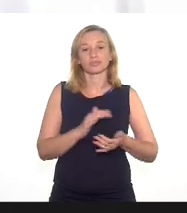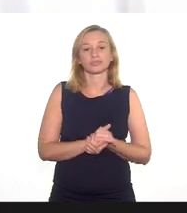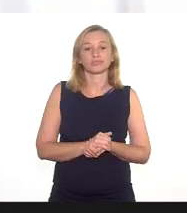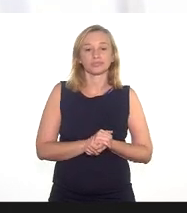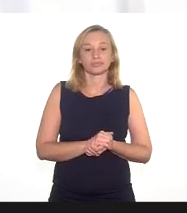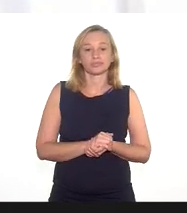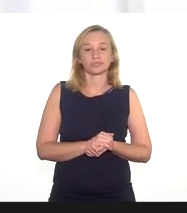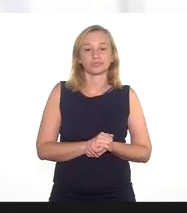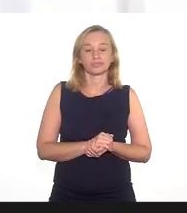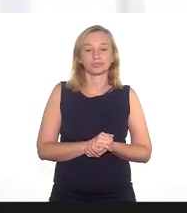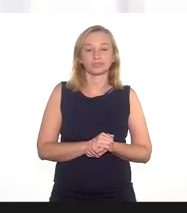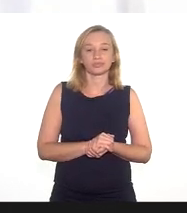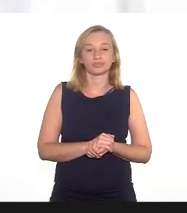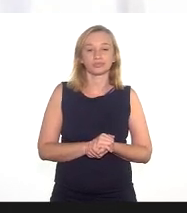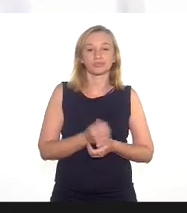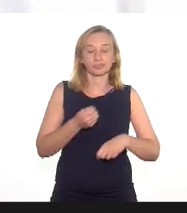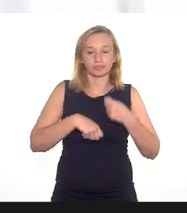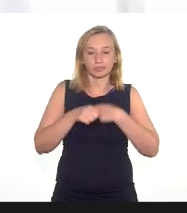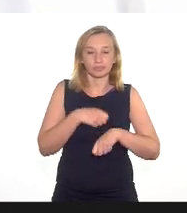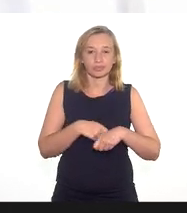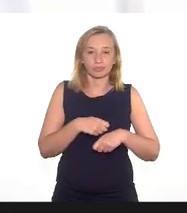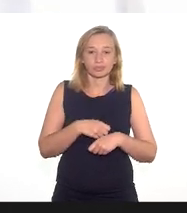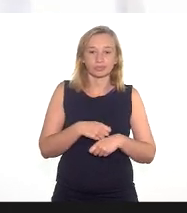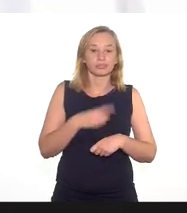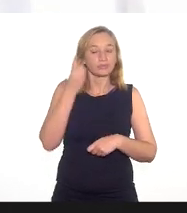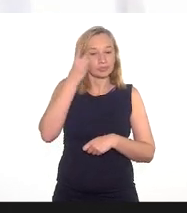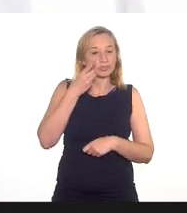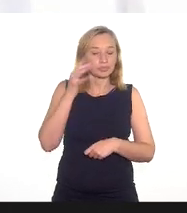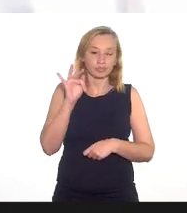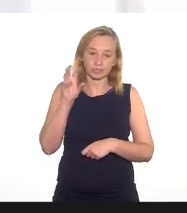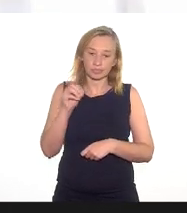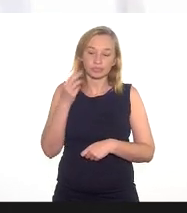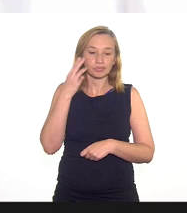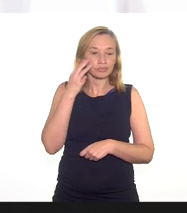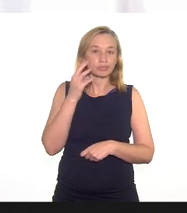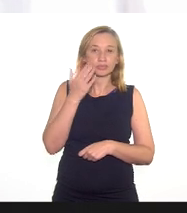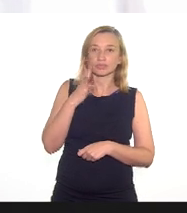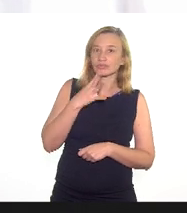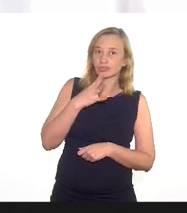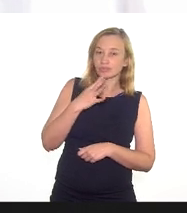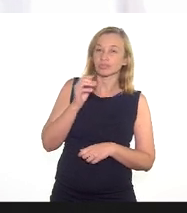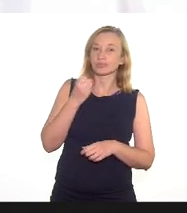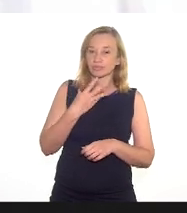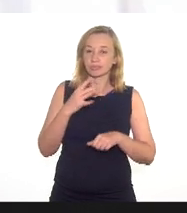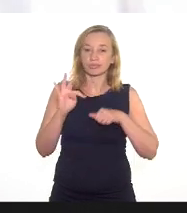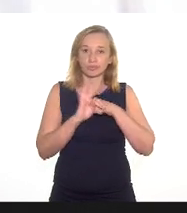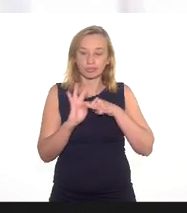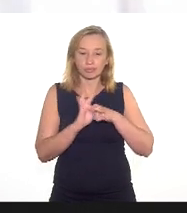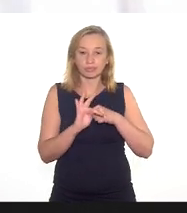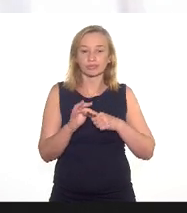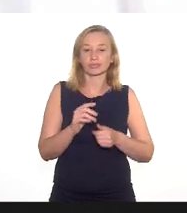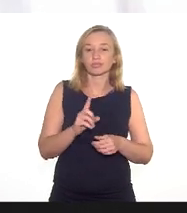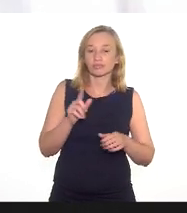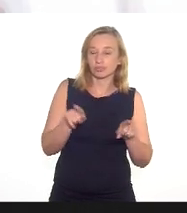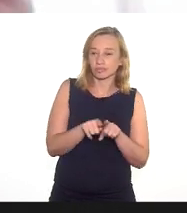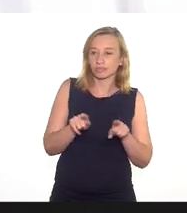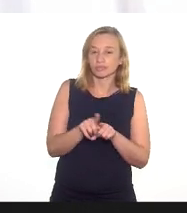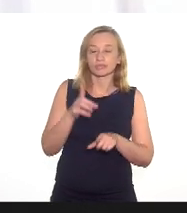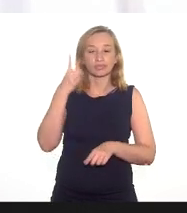o nosso... E administrativamente, deputado Flávio Serafini e Valdec conhecem bem a realidade da FATEC, assim como o deputado